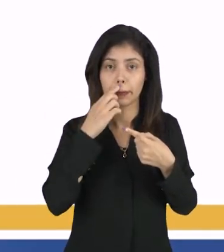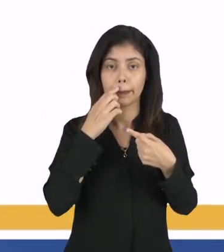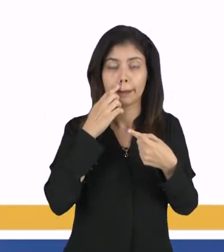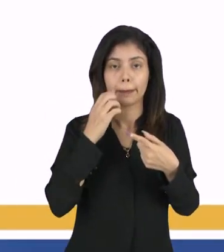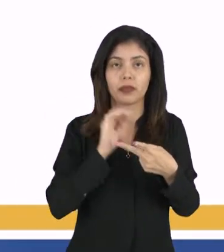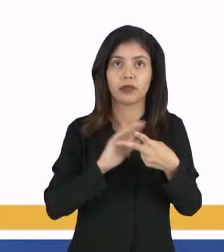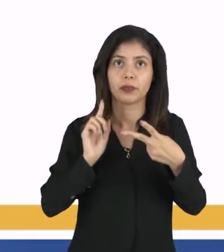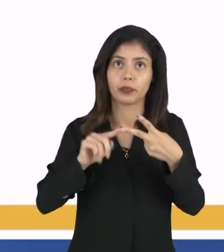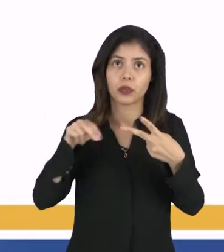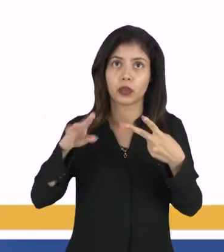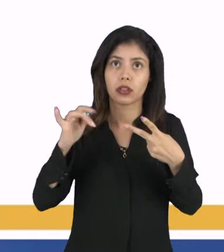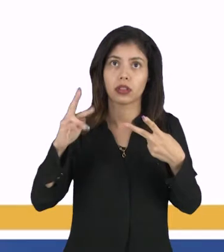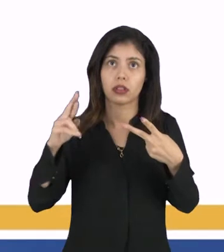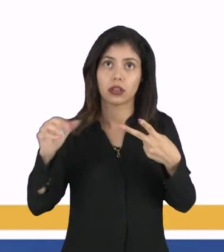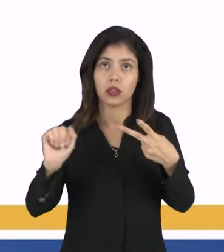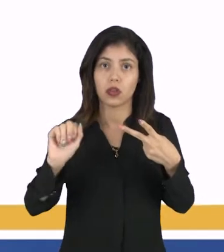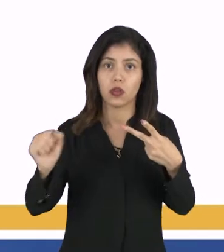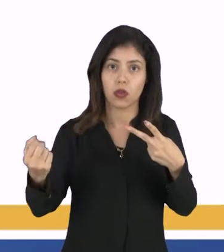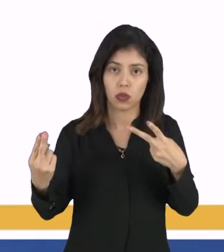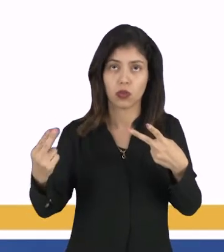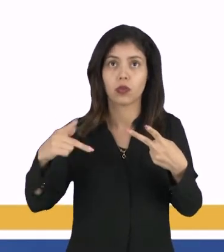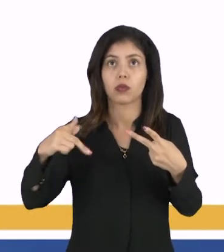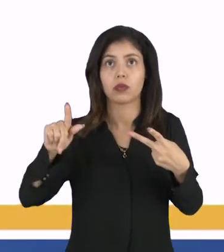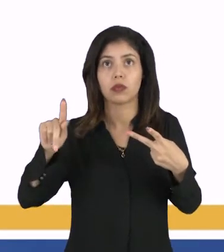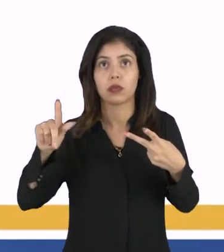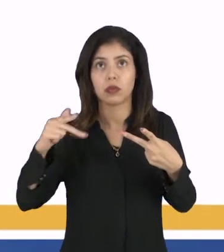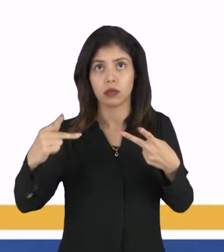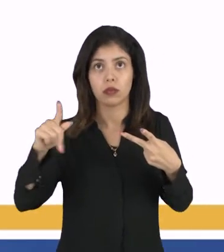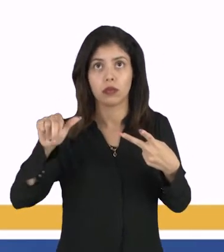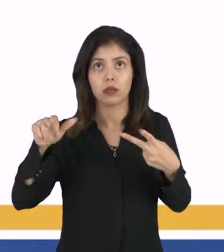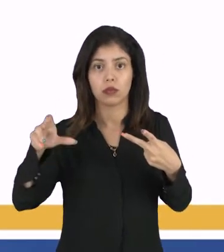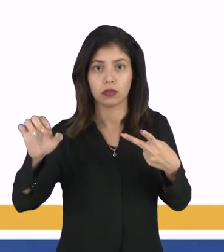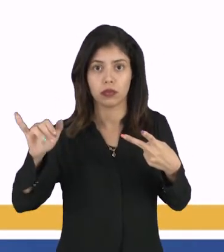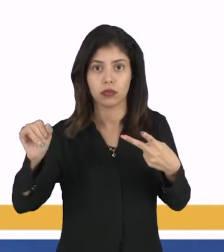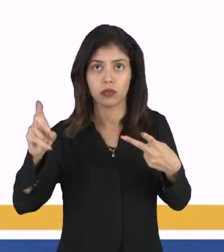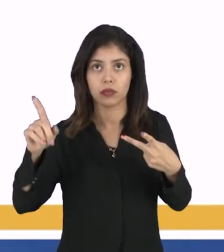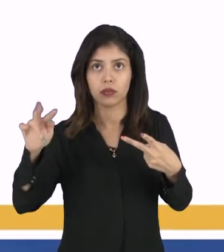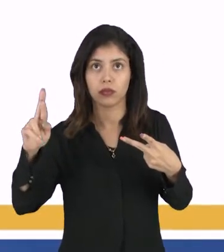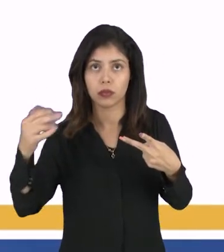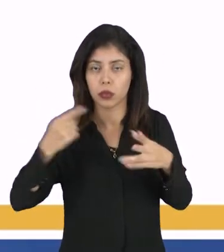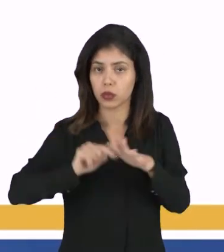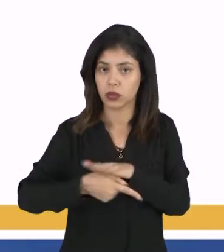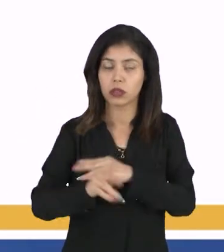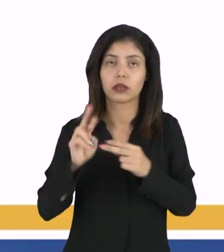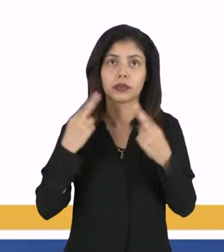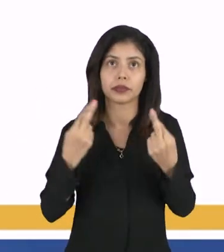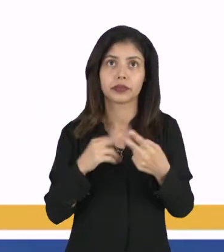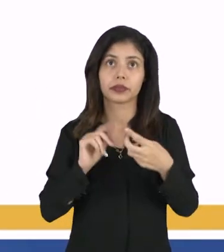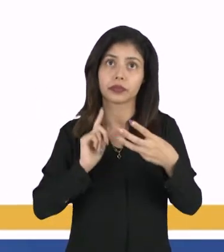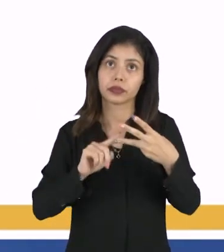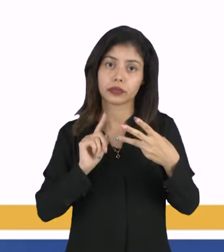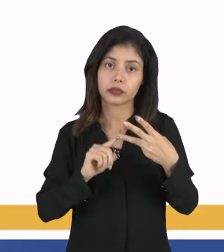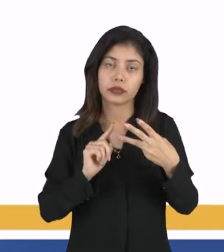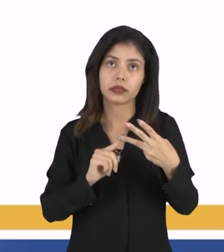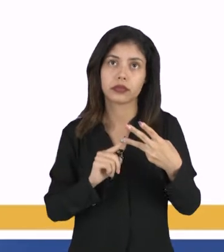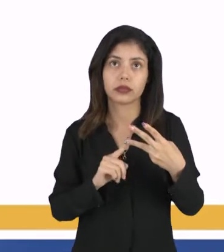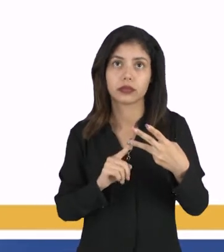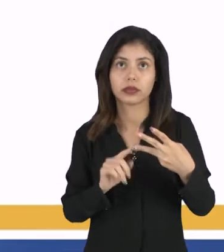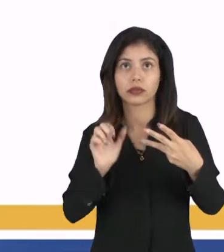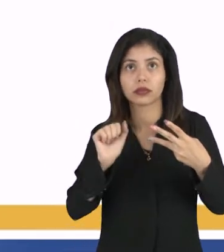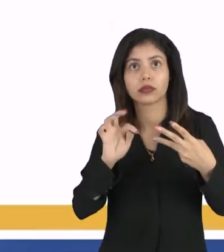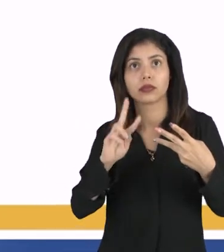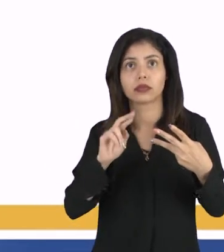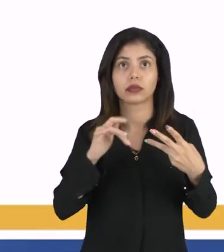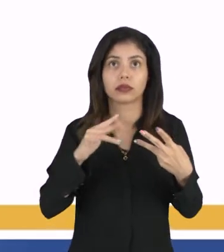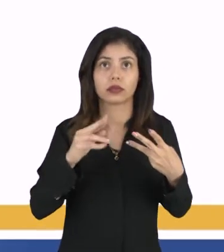disso, podem ser unicelulares ou pluricelulares, você tem os 2 tipos dentro desse reino. E em relação à alimentação, eles